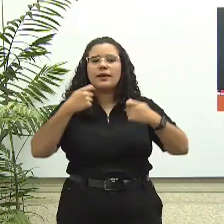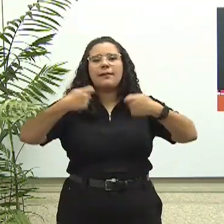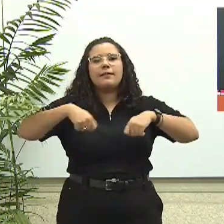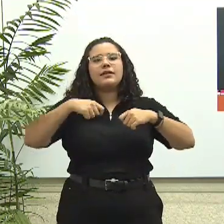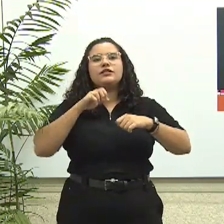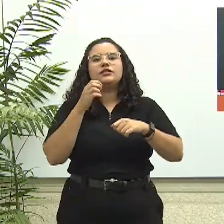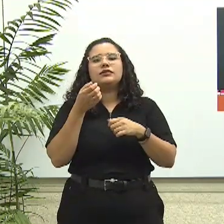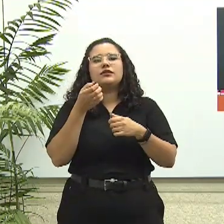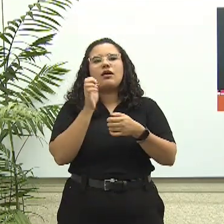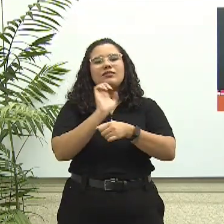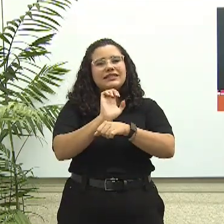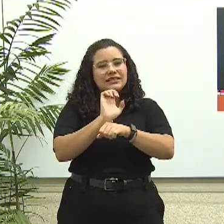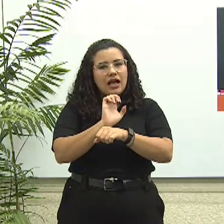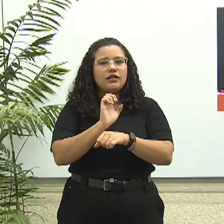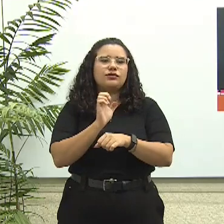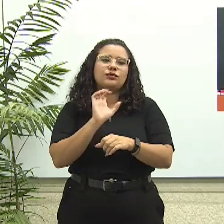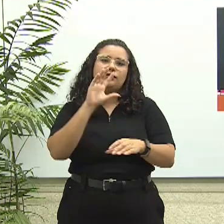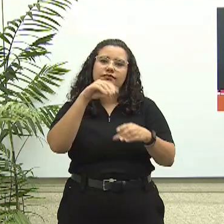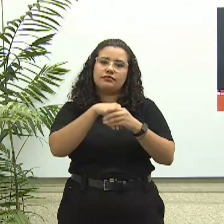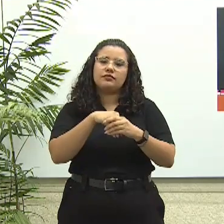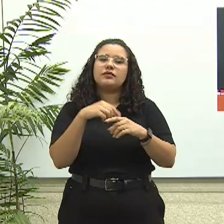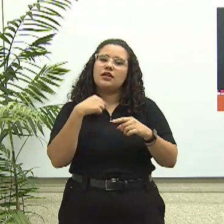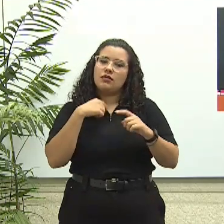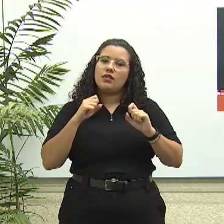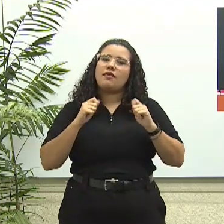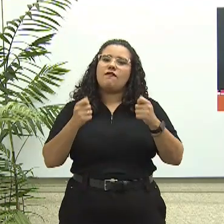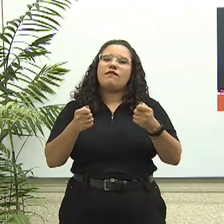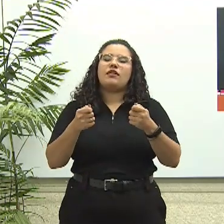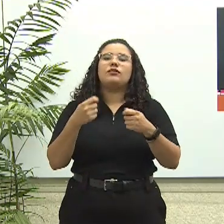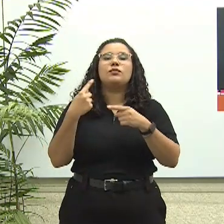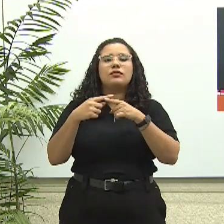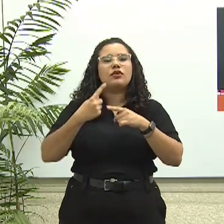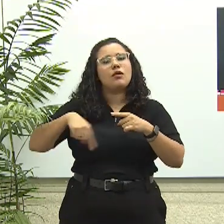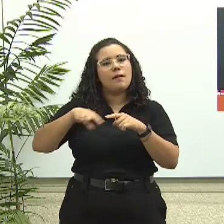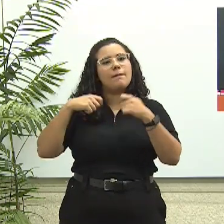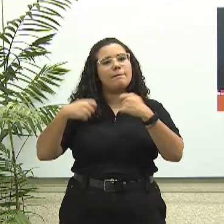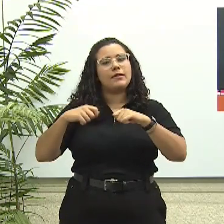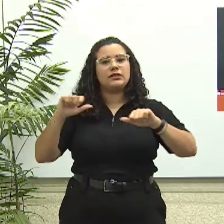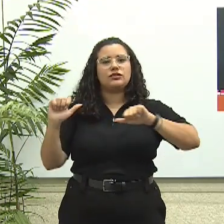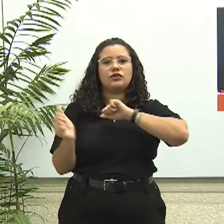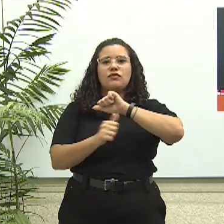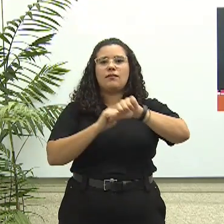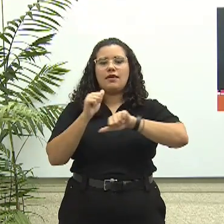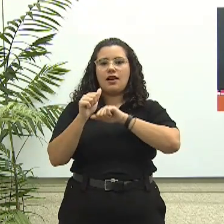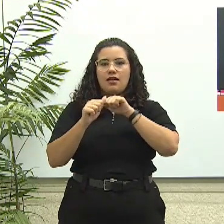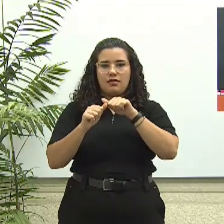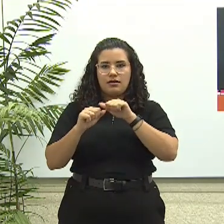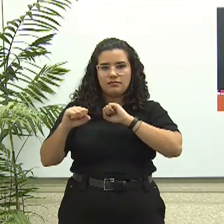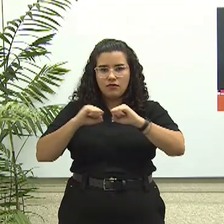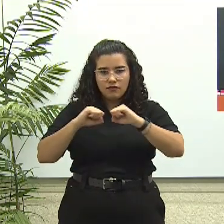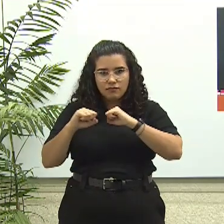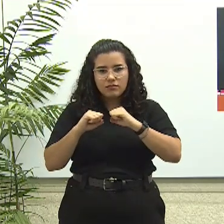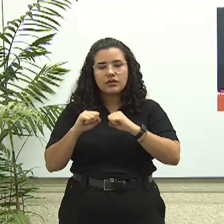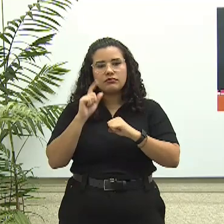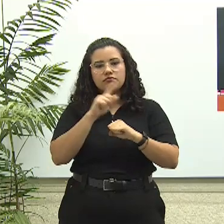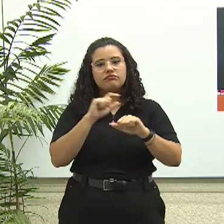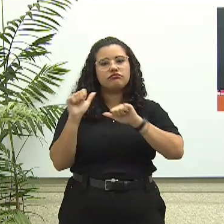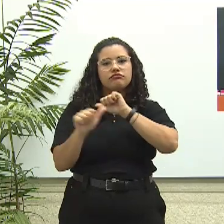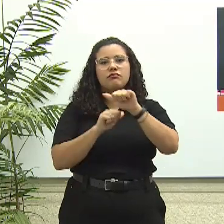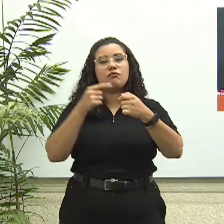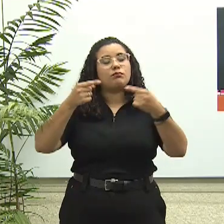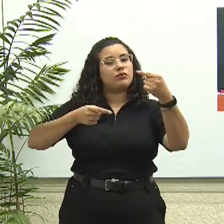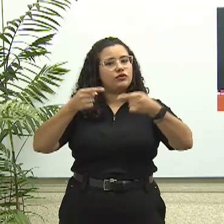do Estado porque a gente não tem bala na agulha eu defendo o seguinte temos que transformar o movimento pela soberania digital num movimento